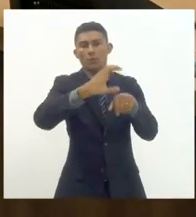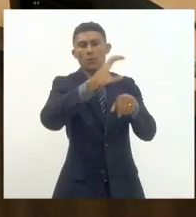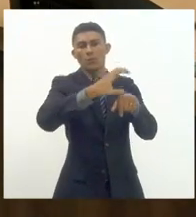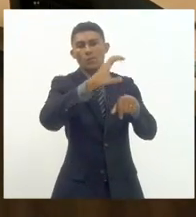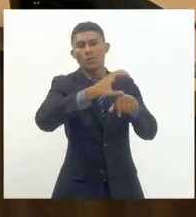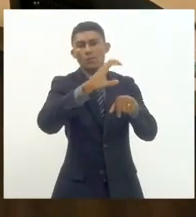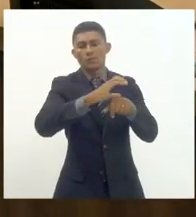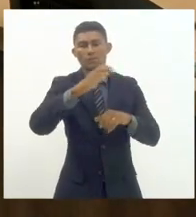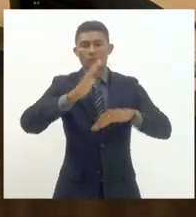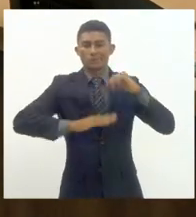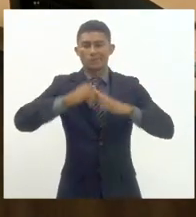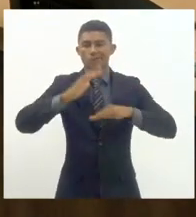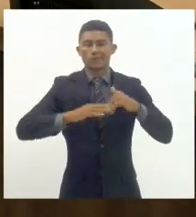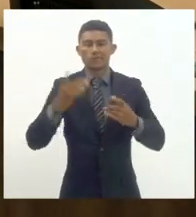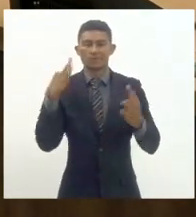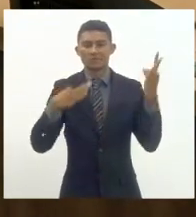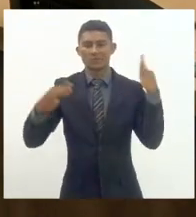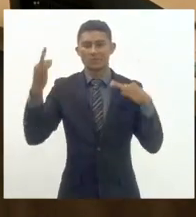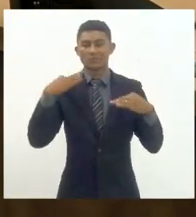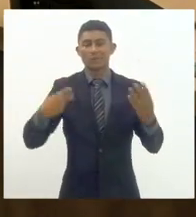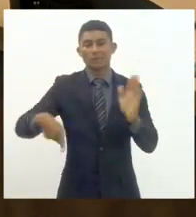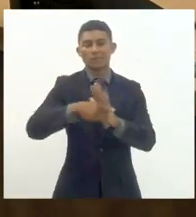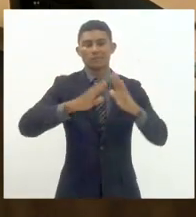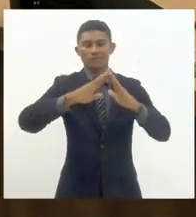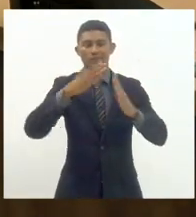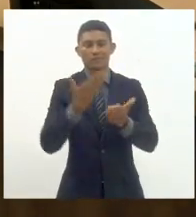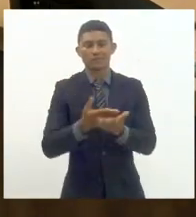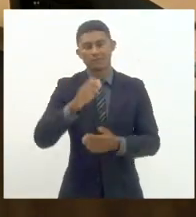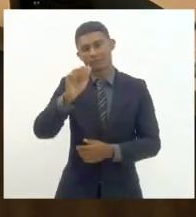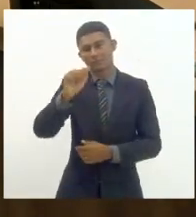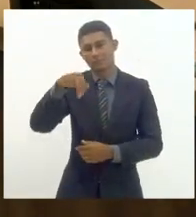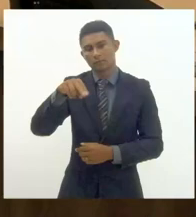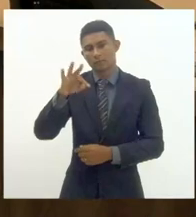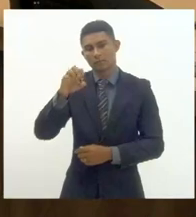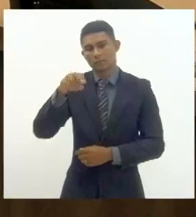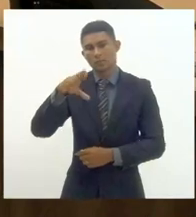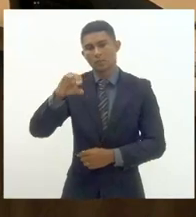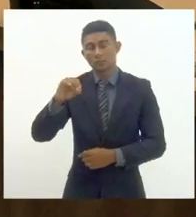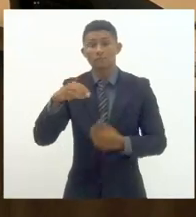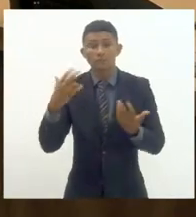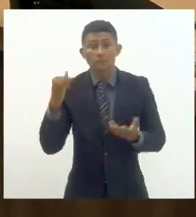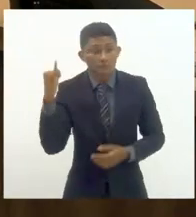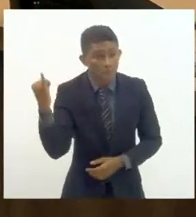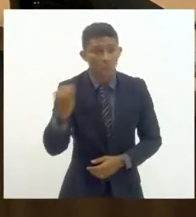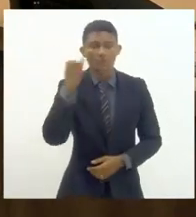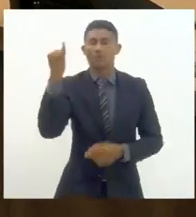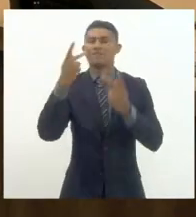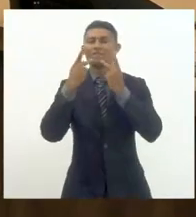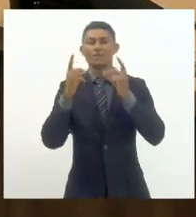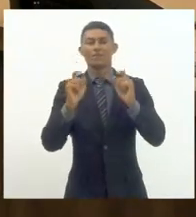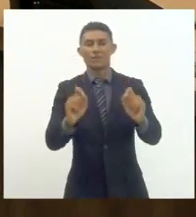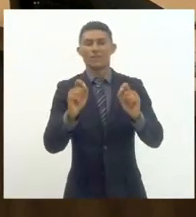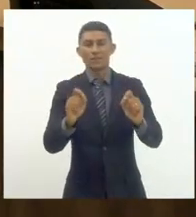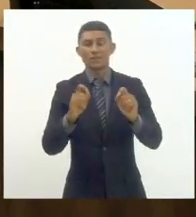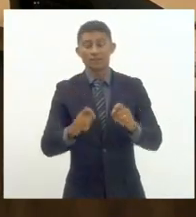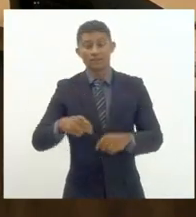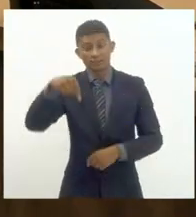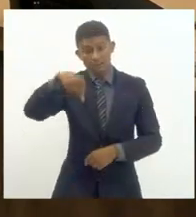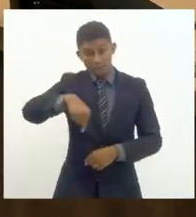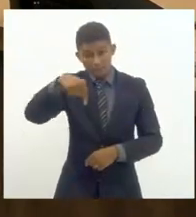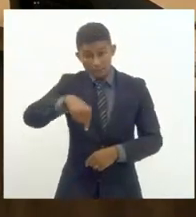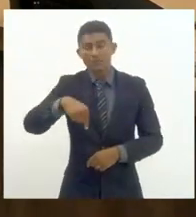turismo e guia de turismo do Colégio Antônio Prado Júnior. Importante dizer que trouxe aqui a esse